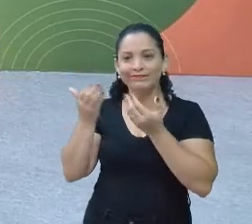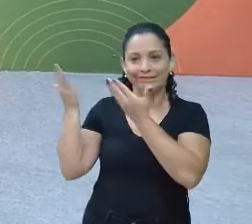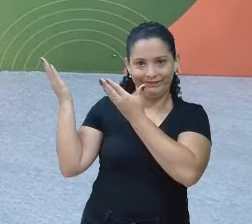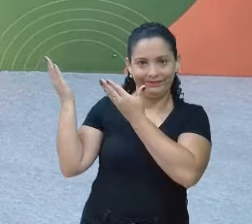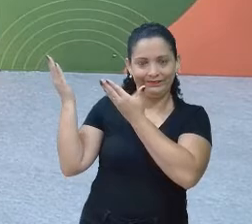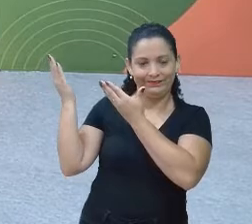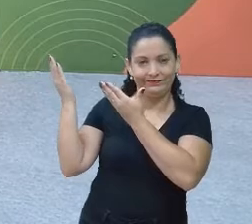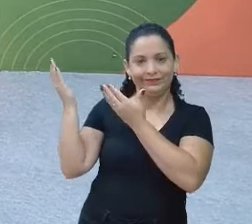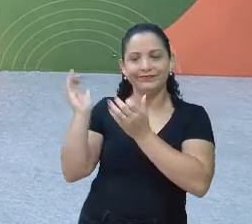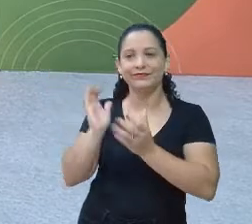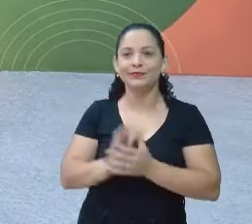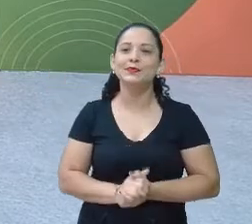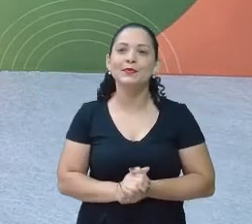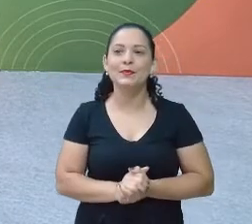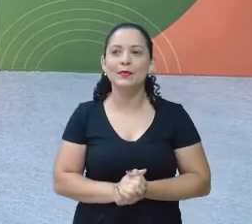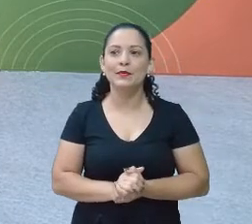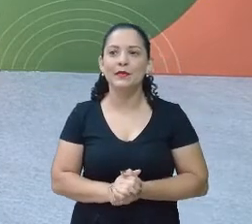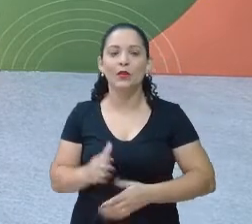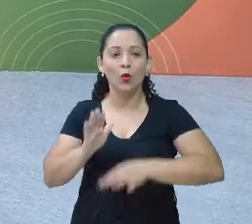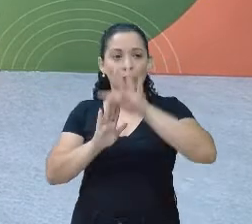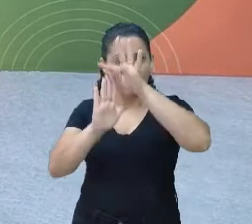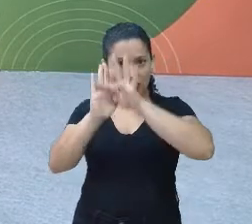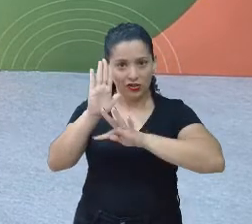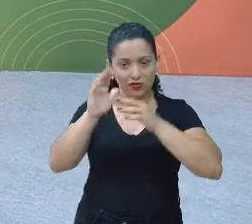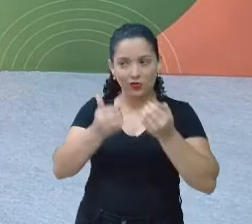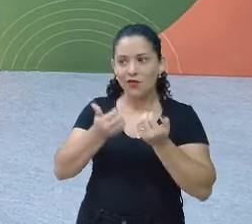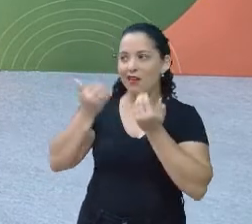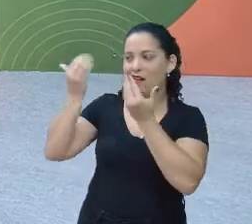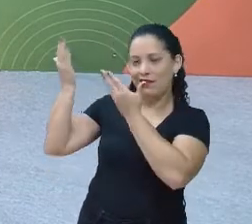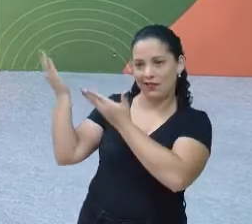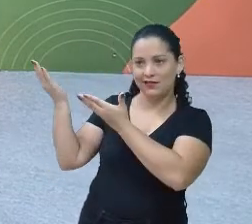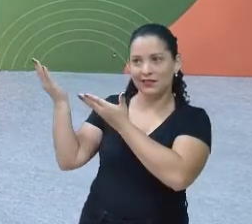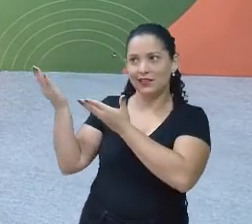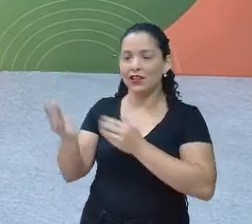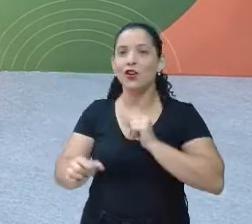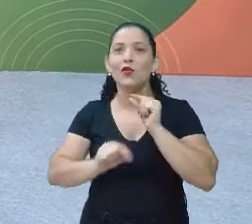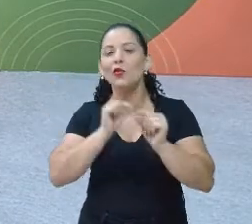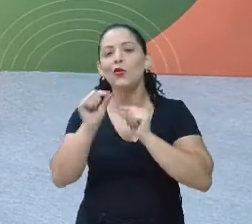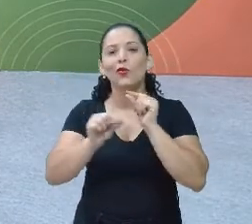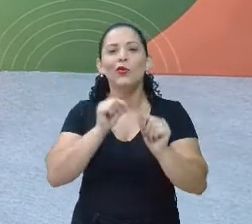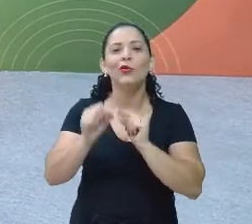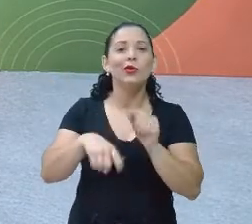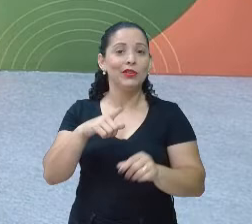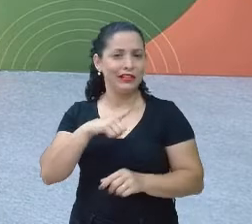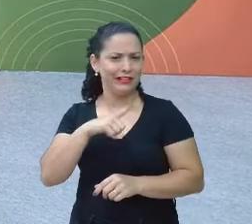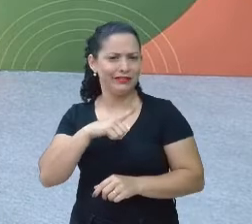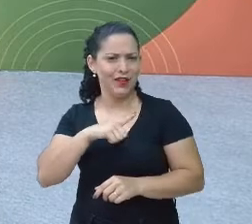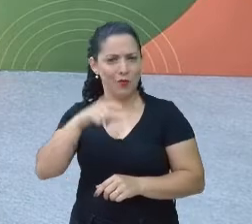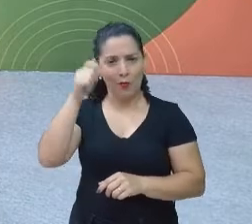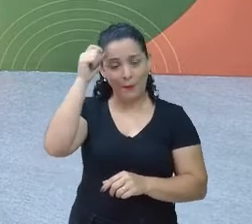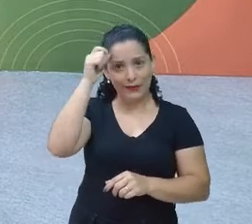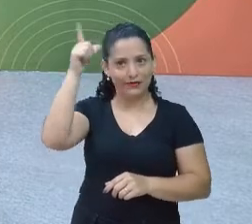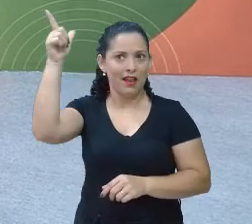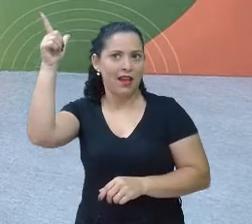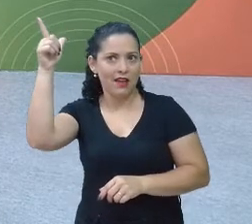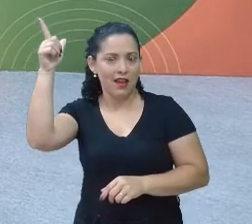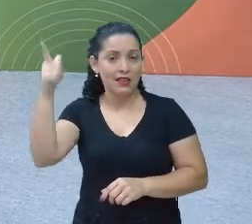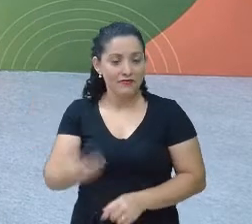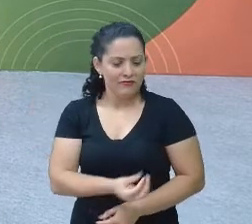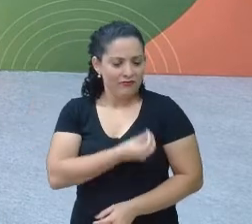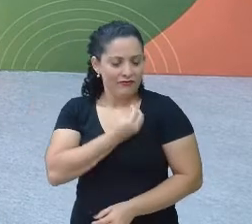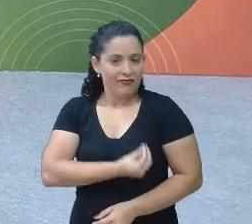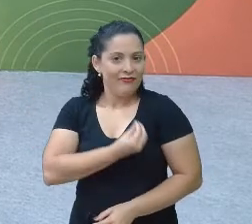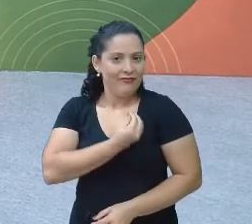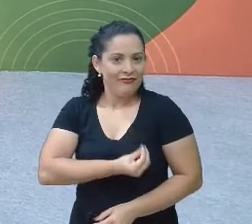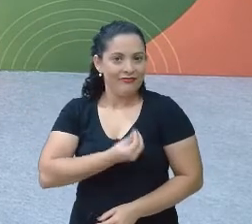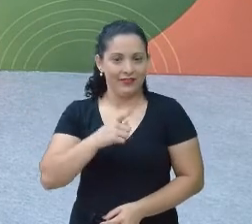para cá. Pronto. Com esse texto e esse recorte, eu quero trabalhar com vocês uma ideia também de existência. Nós estamos num